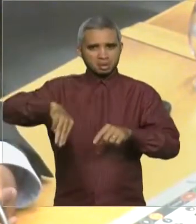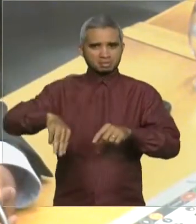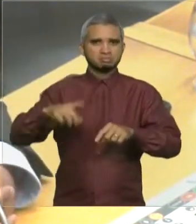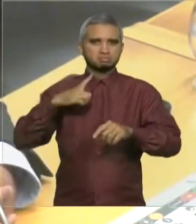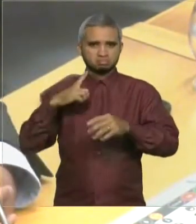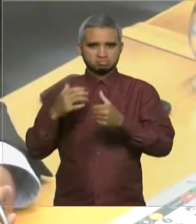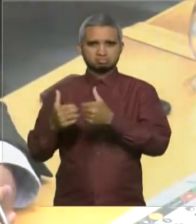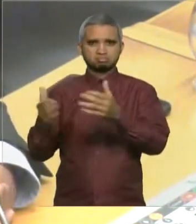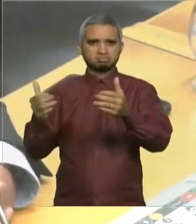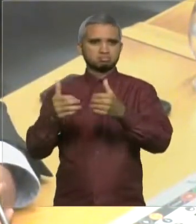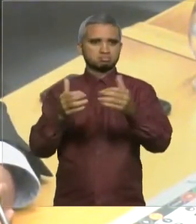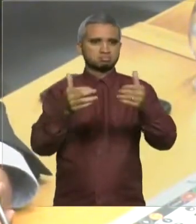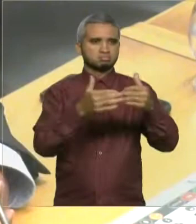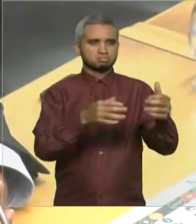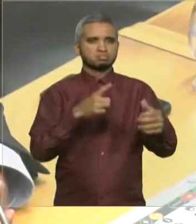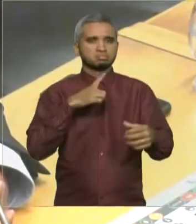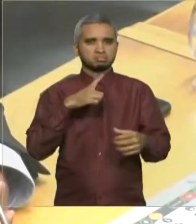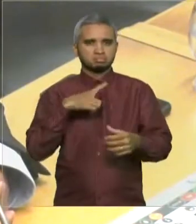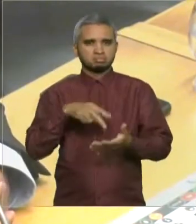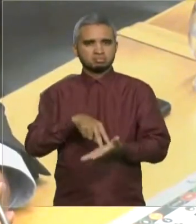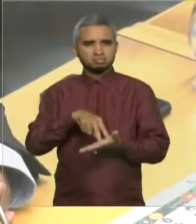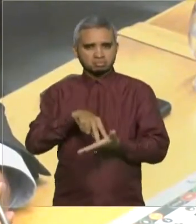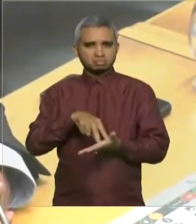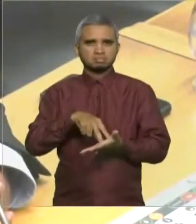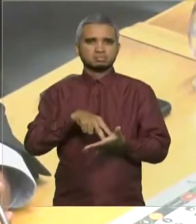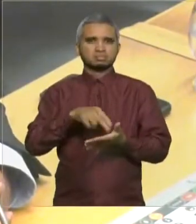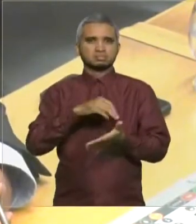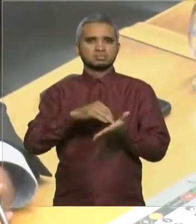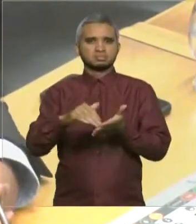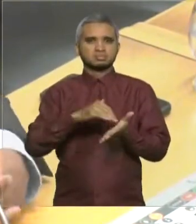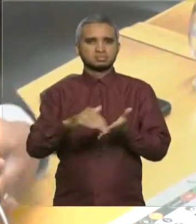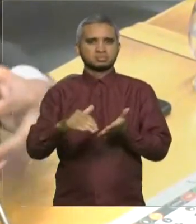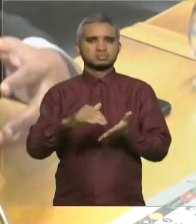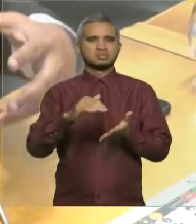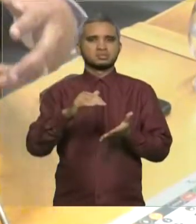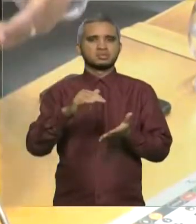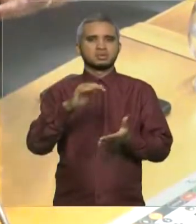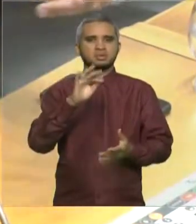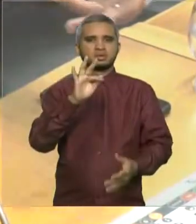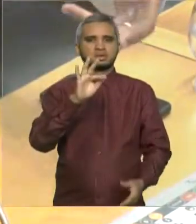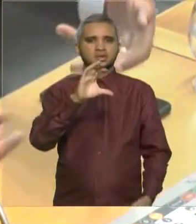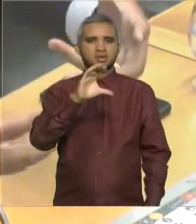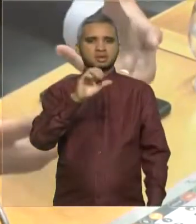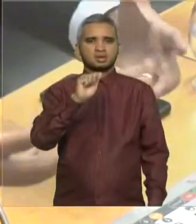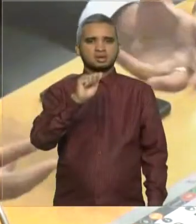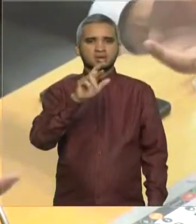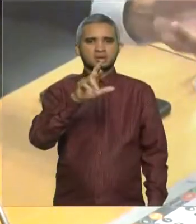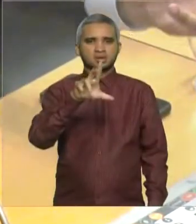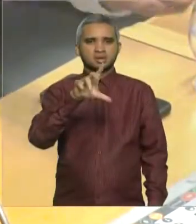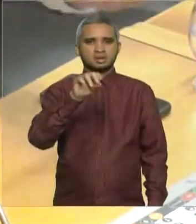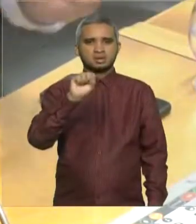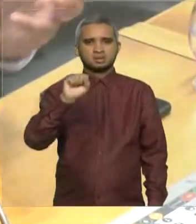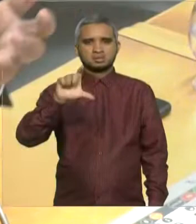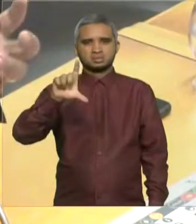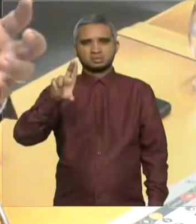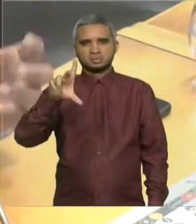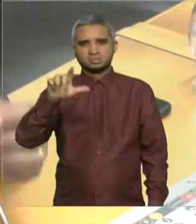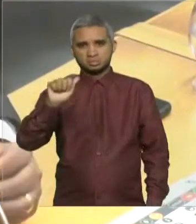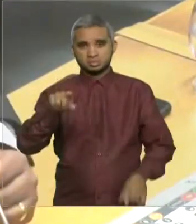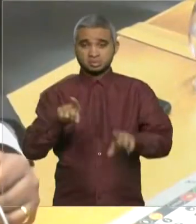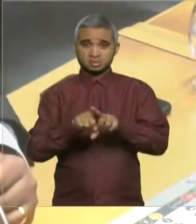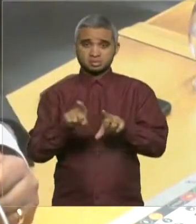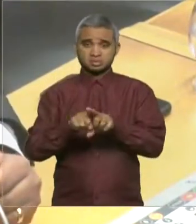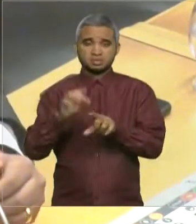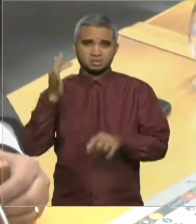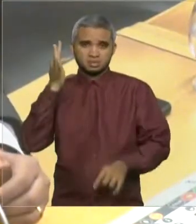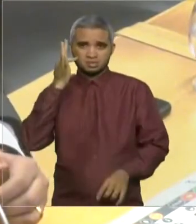a firmeza do secretário Carlos Lula, que enfrenta muitas dificuldades de uma rede que foi